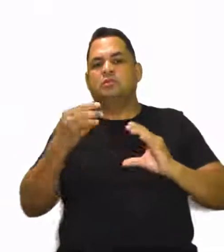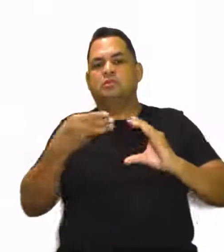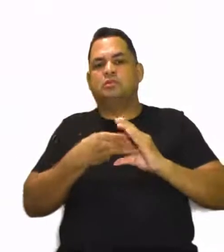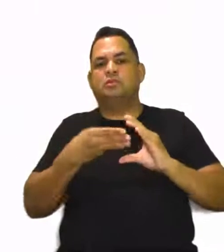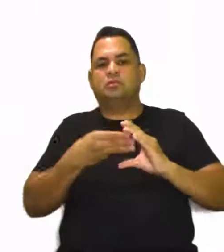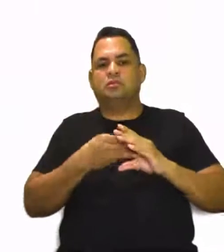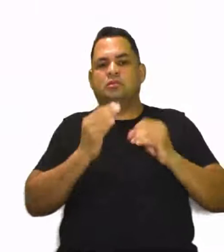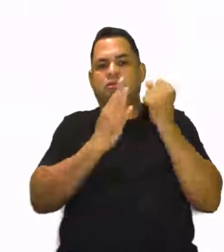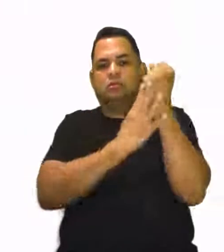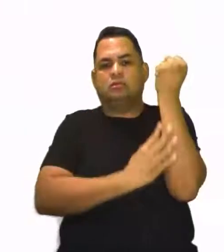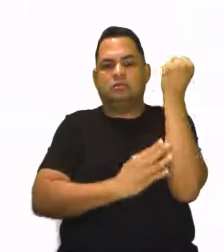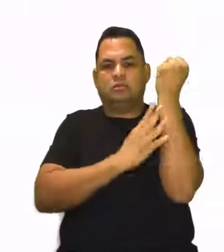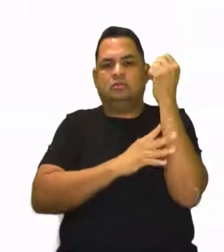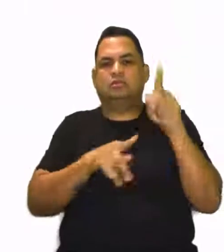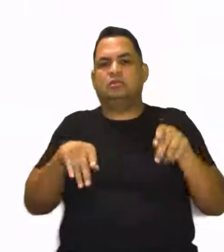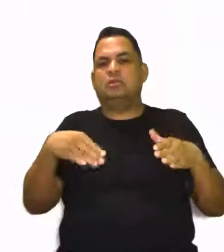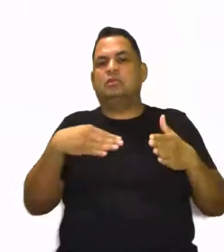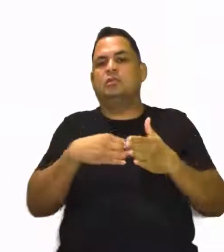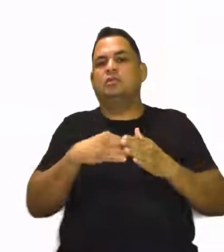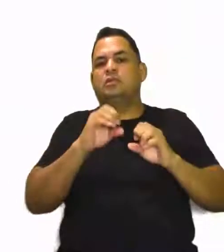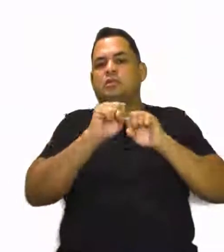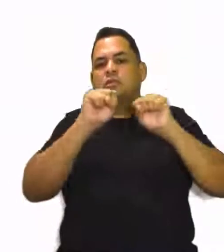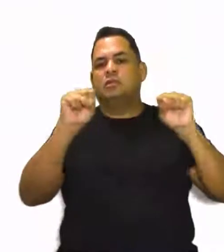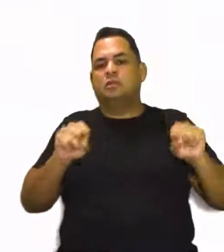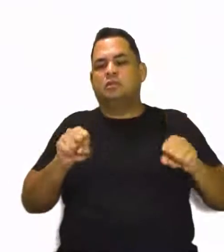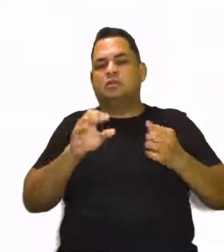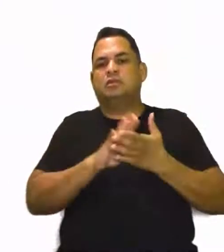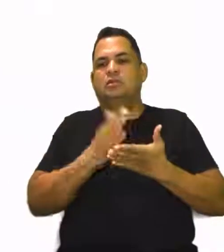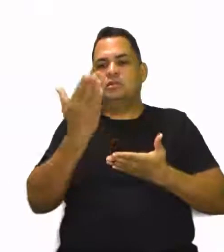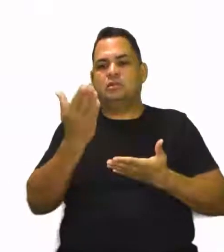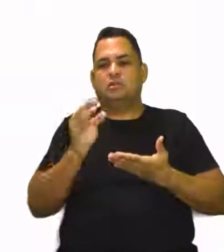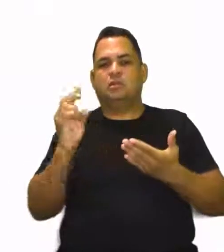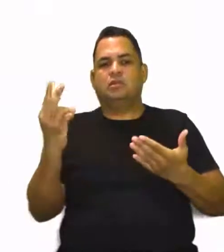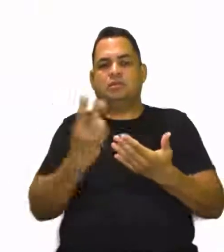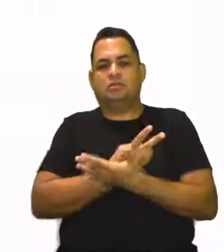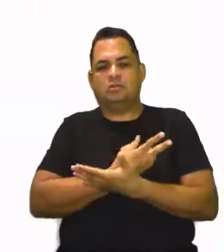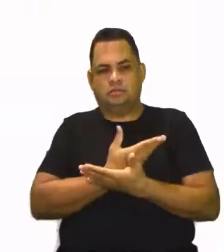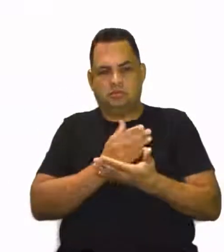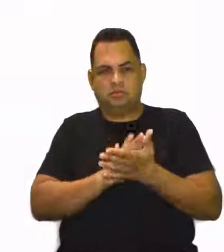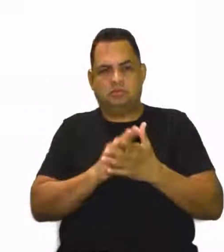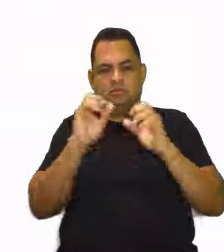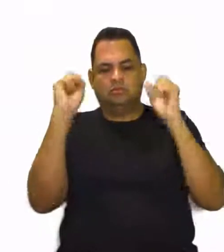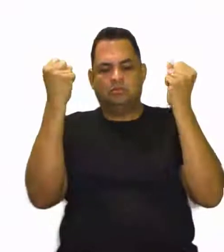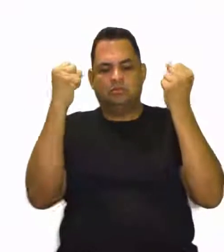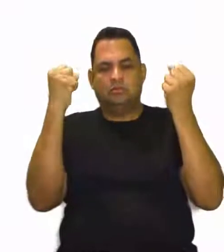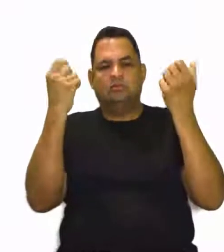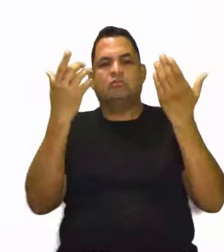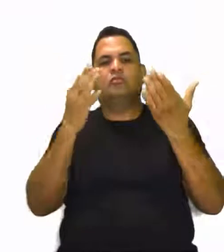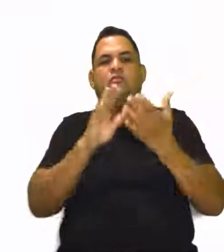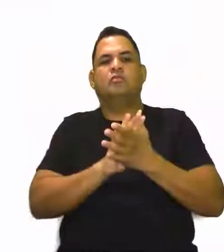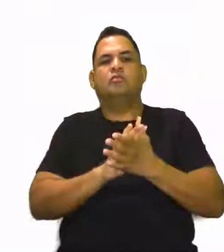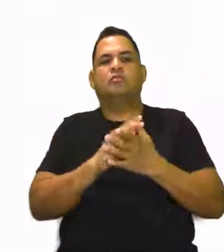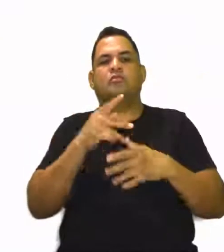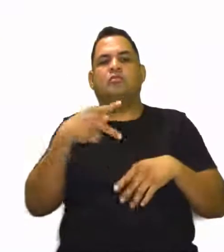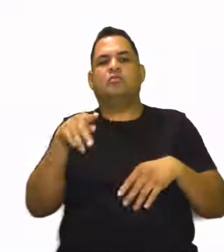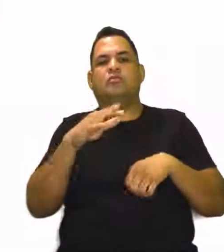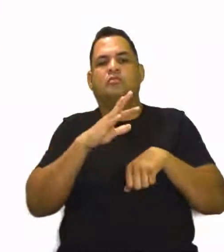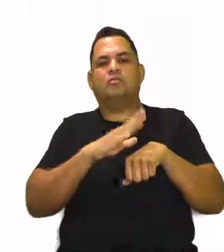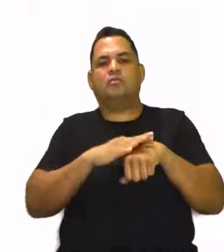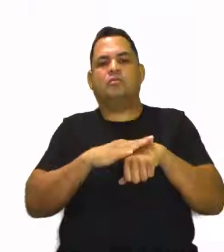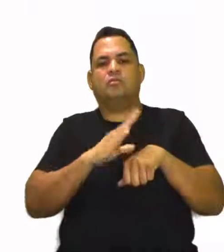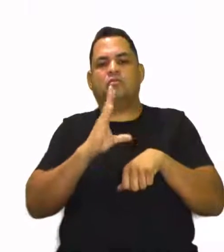células e tecidos até sistemas. Em relação aos efeitos da atividade física para as